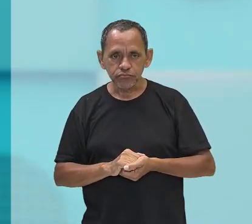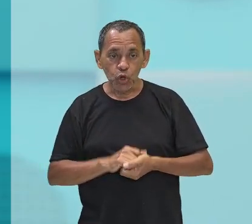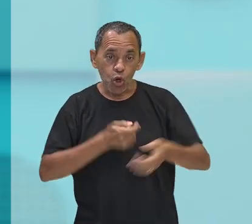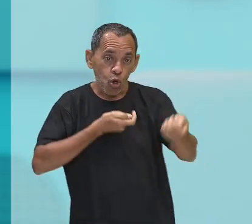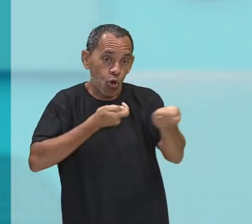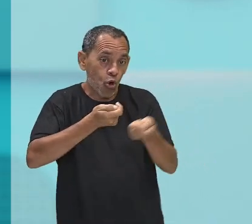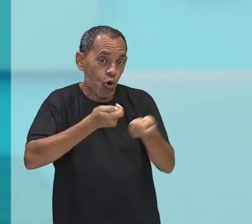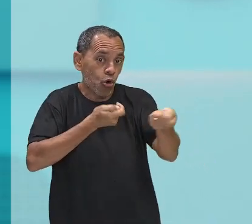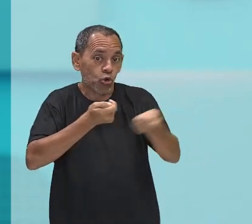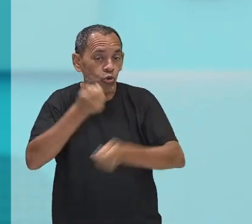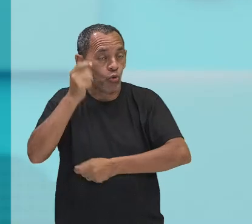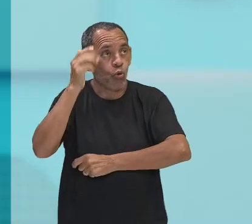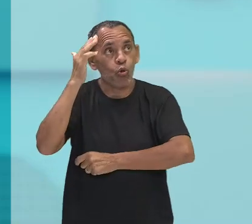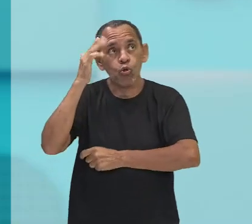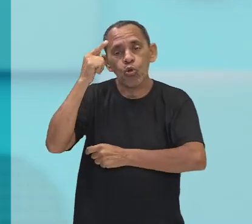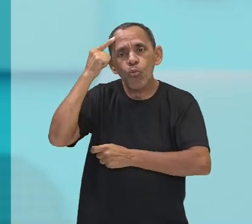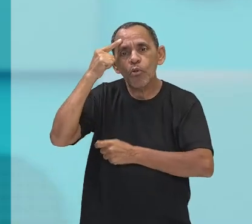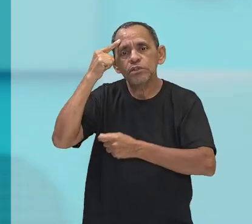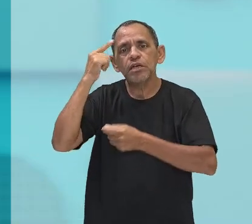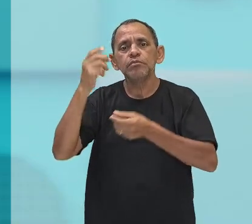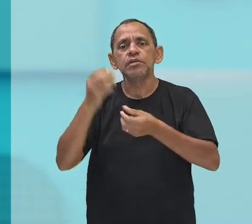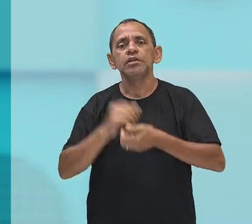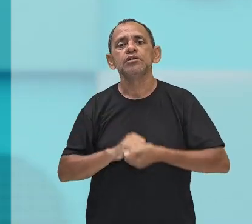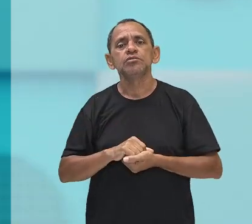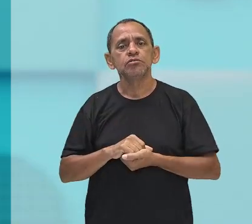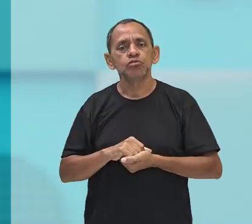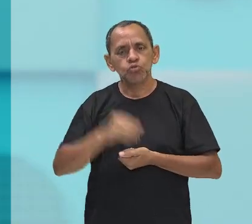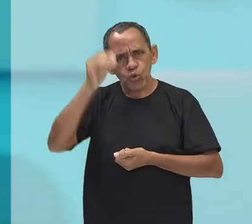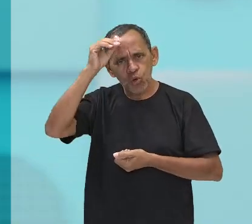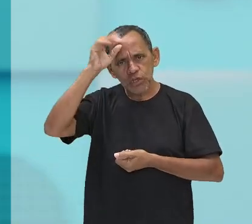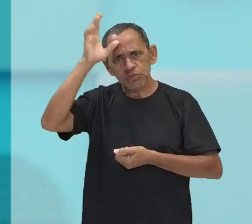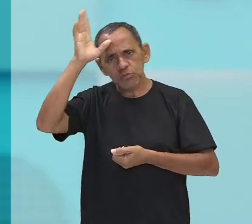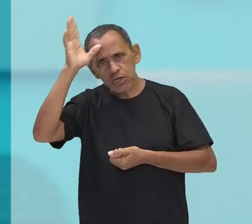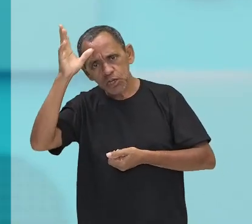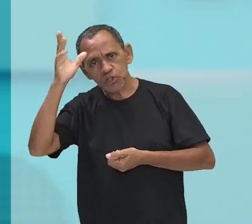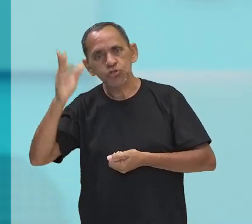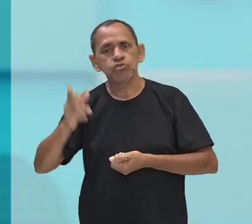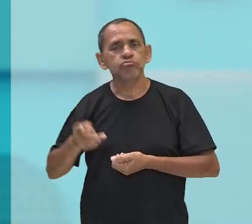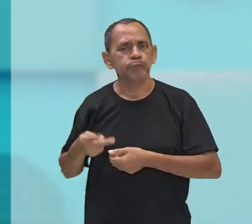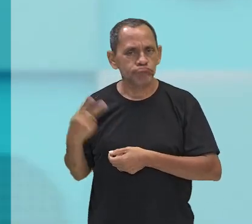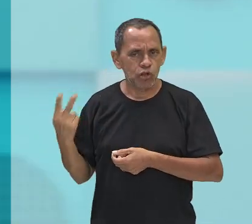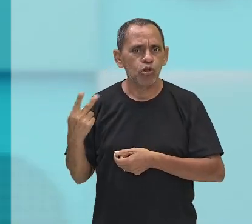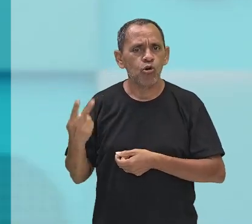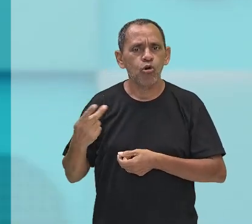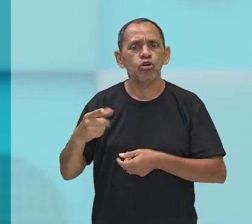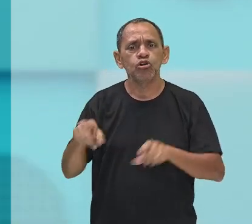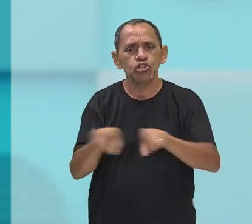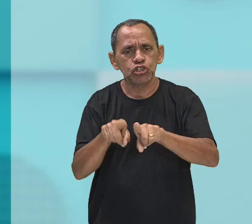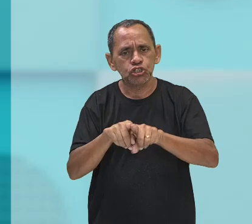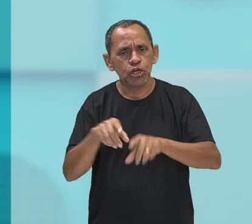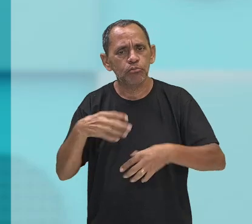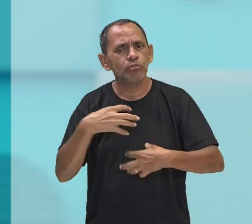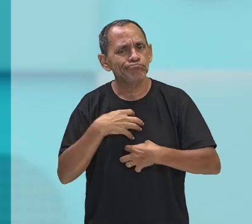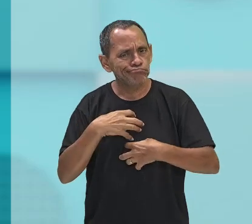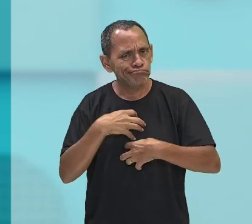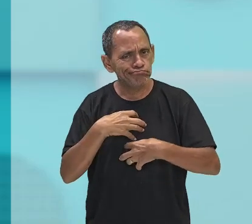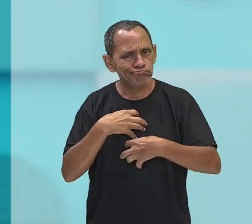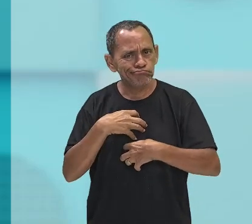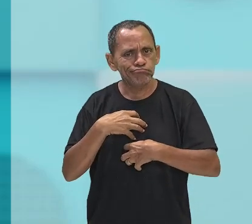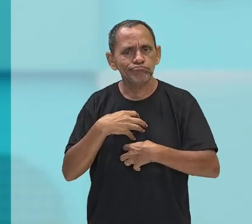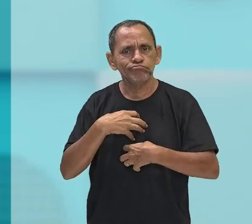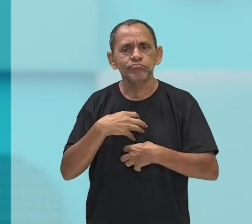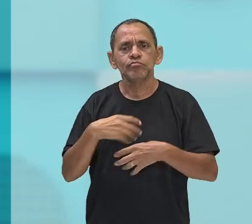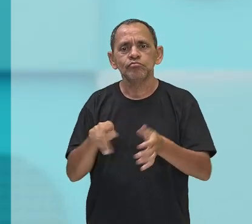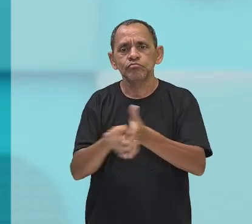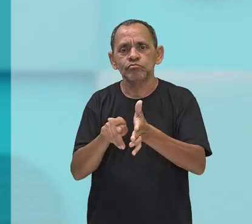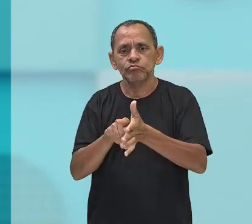de pensamentos através dos nossos conhecimentos, dos nossos valores, das nossas emoções individuais. Ok?